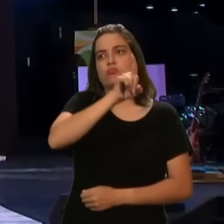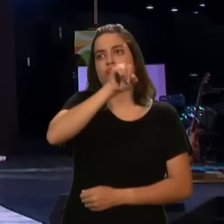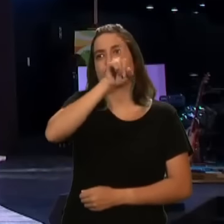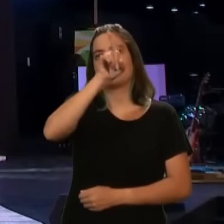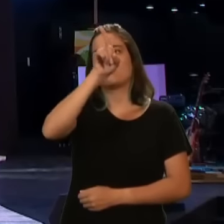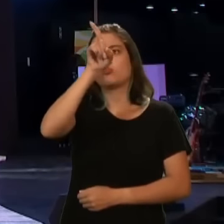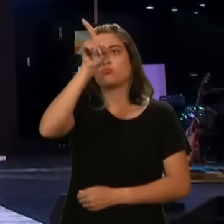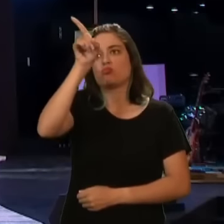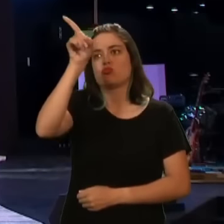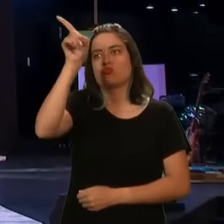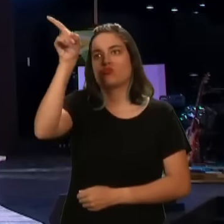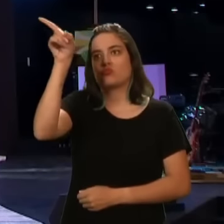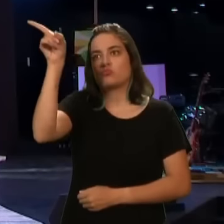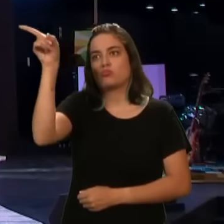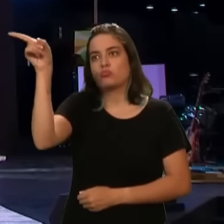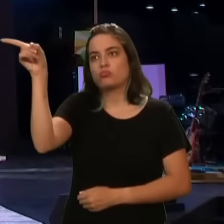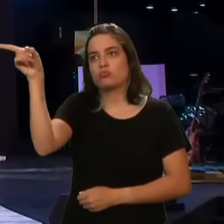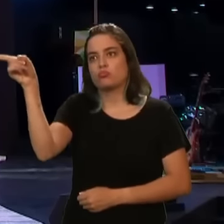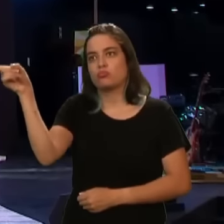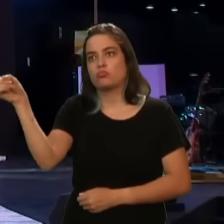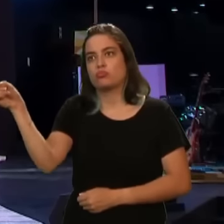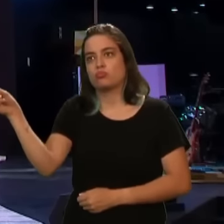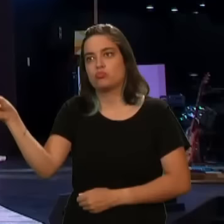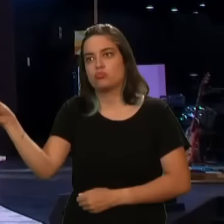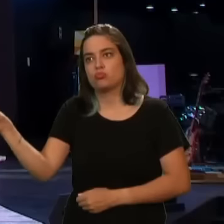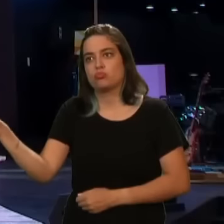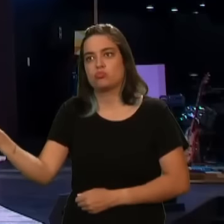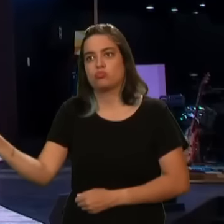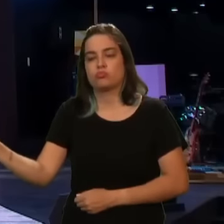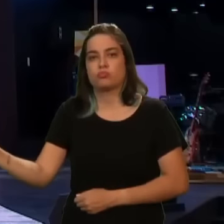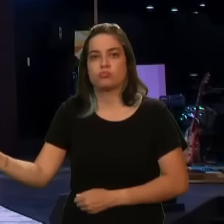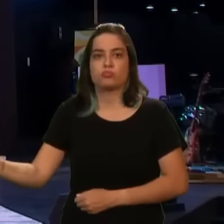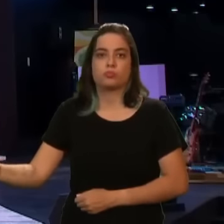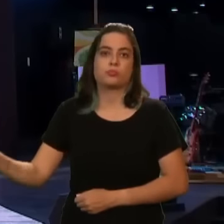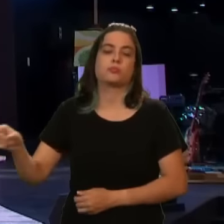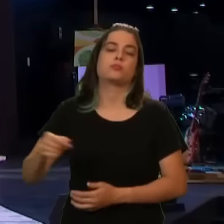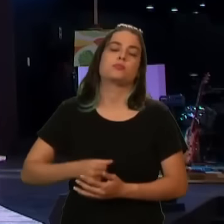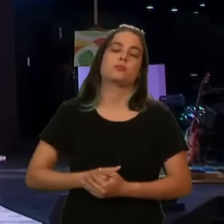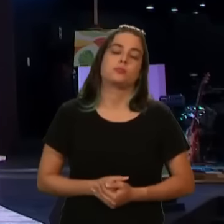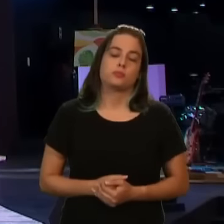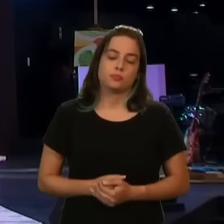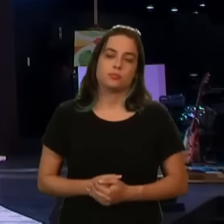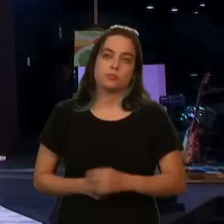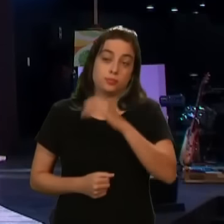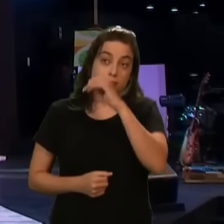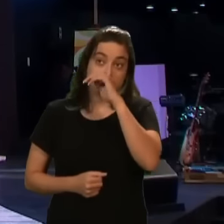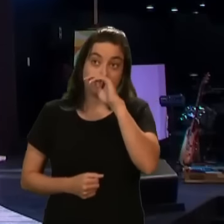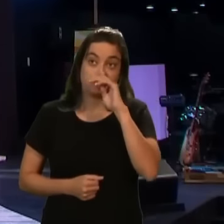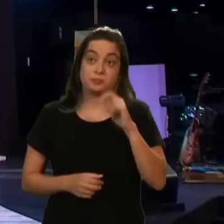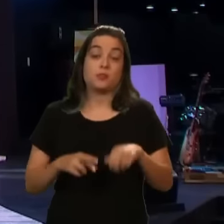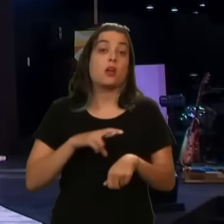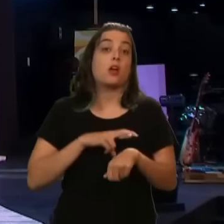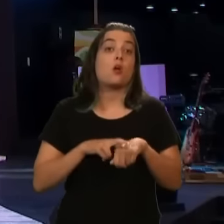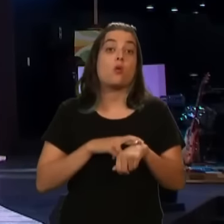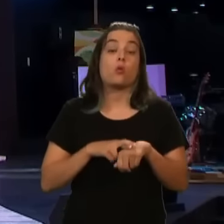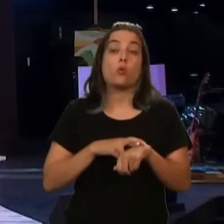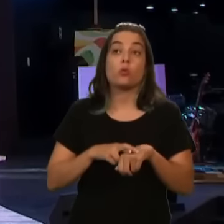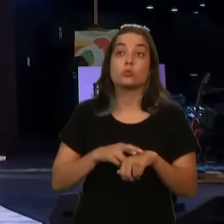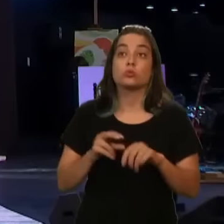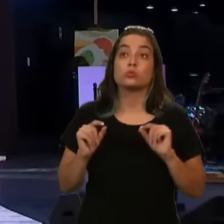muito grande, depois ela praticamente estabiliza e começa a decrescer. Essa linha roxa aqui,